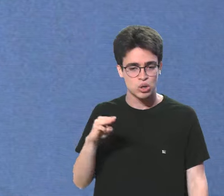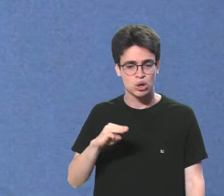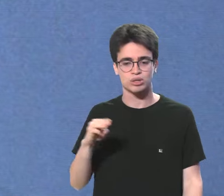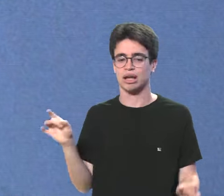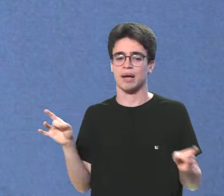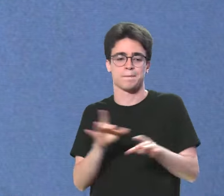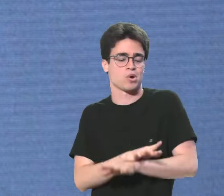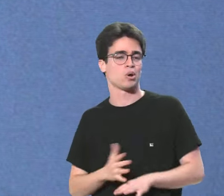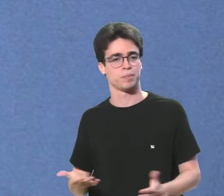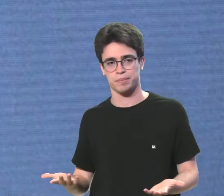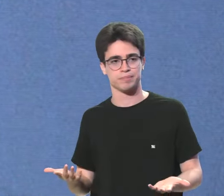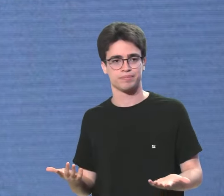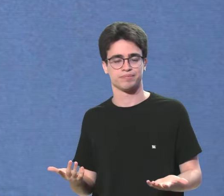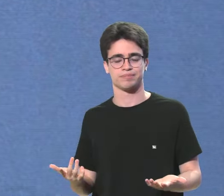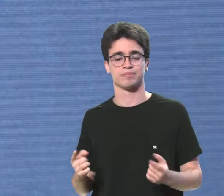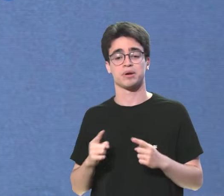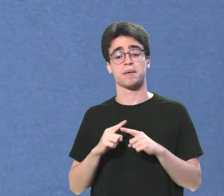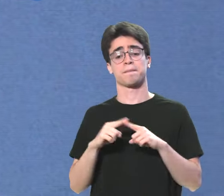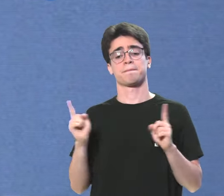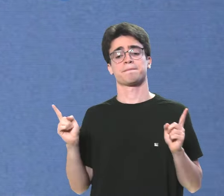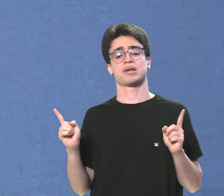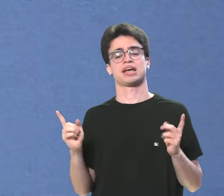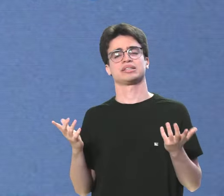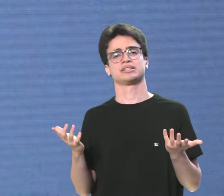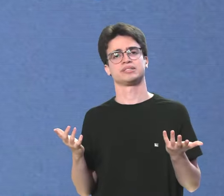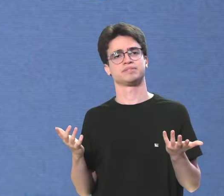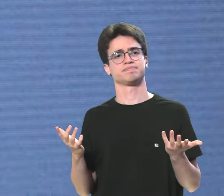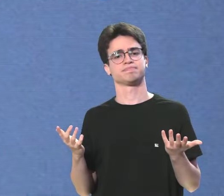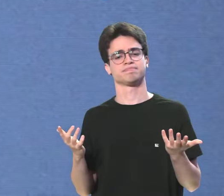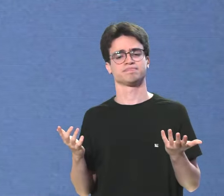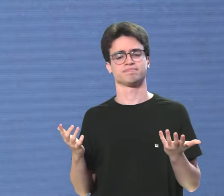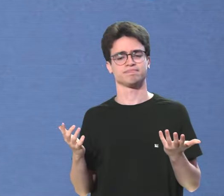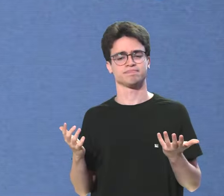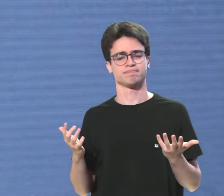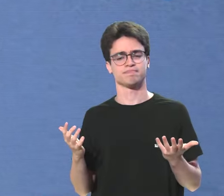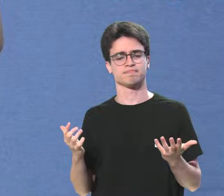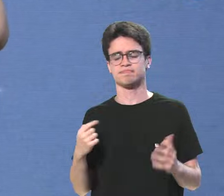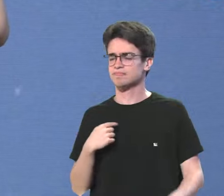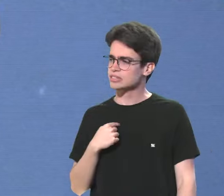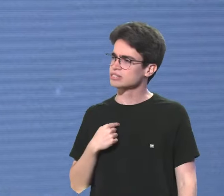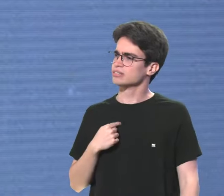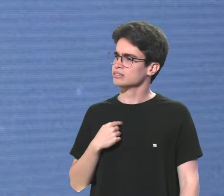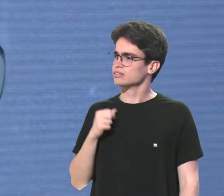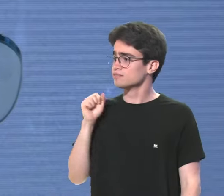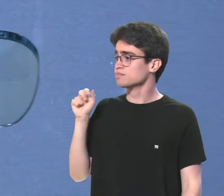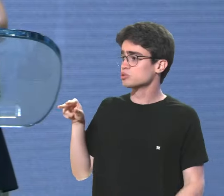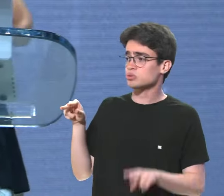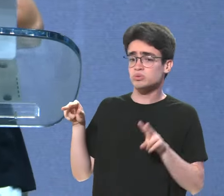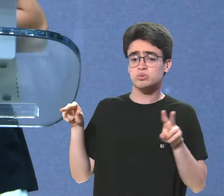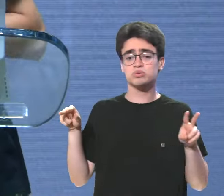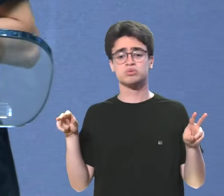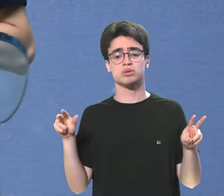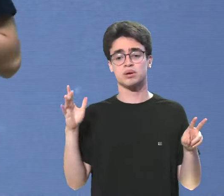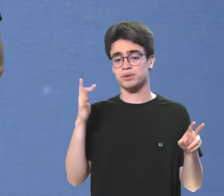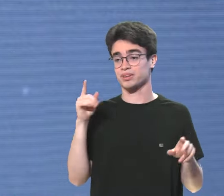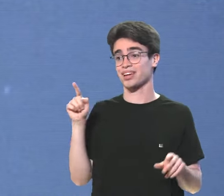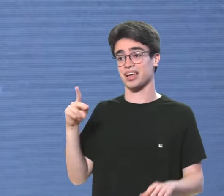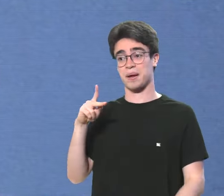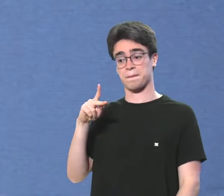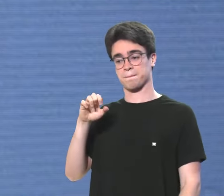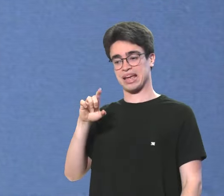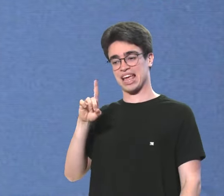minha vida só que eu olhei assim quem tava na sala e o Pedrinho